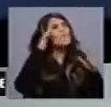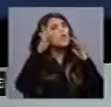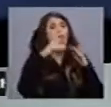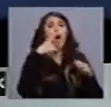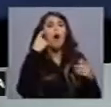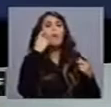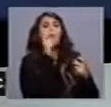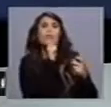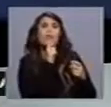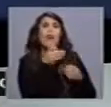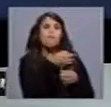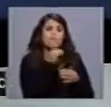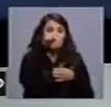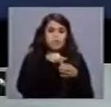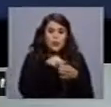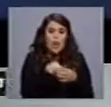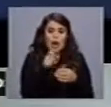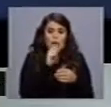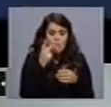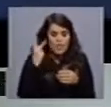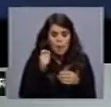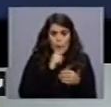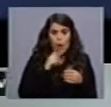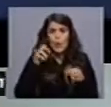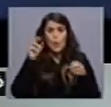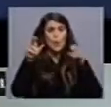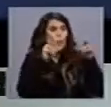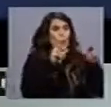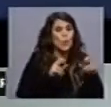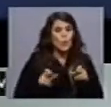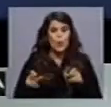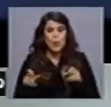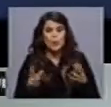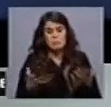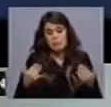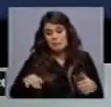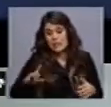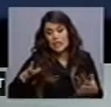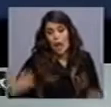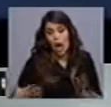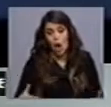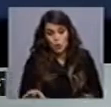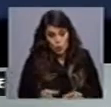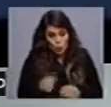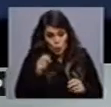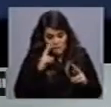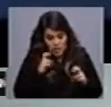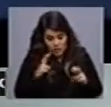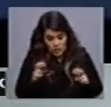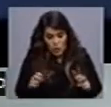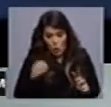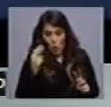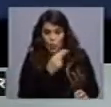poderem saltitar pelo cosmos, uma teoria chamada panspermia. E eis que agora um grupo de investigadores da